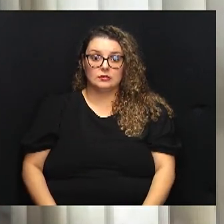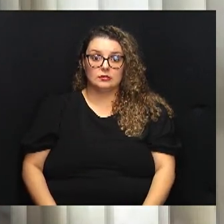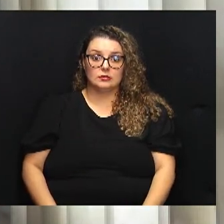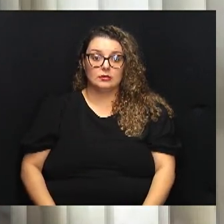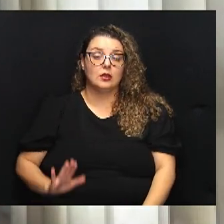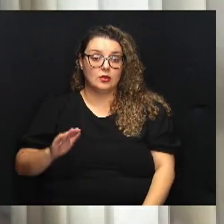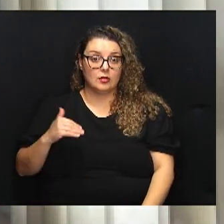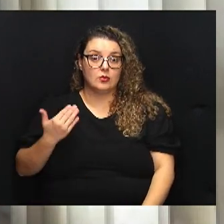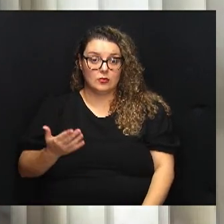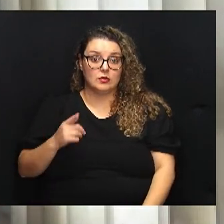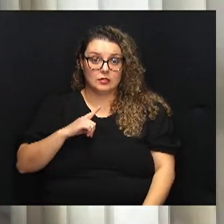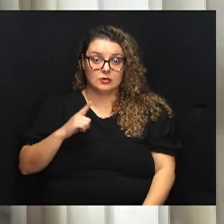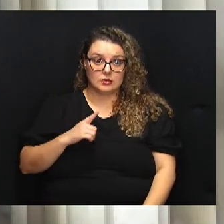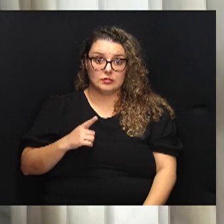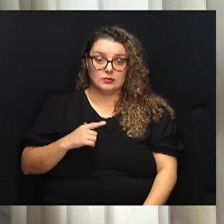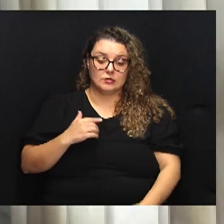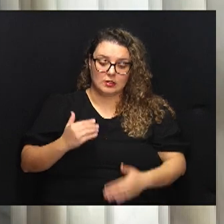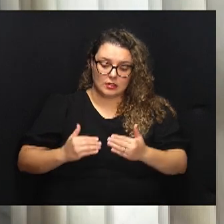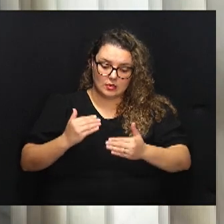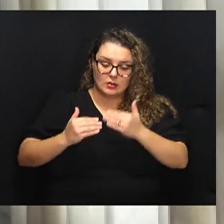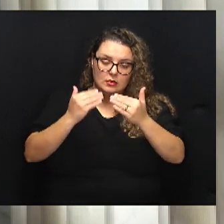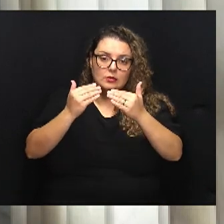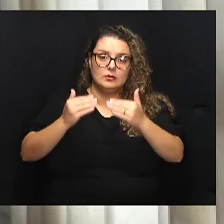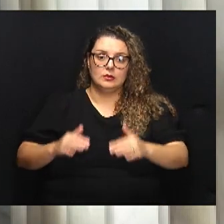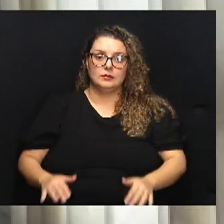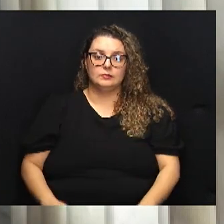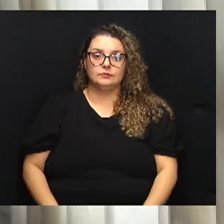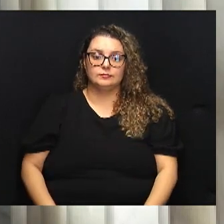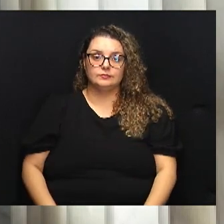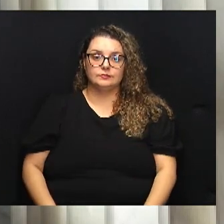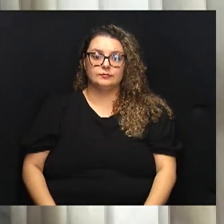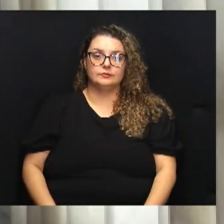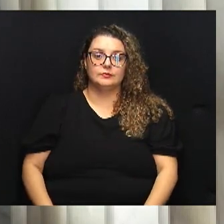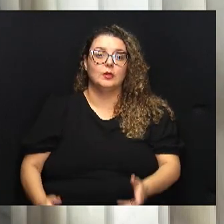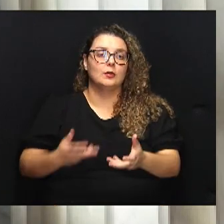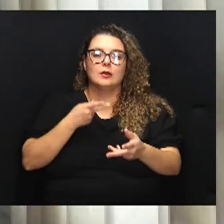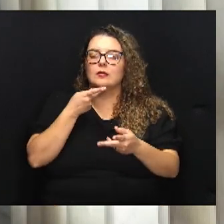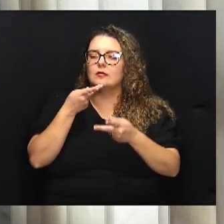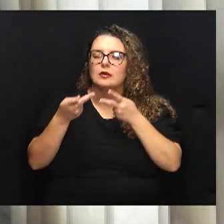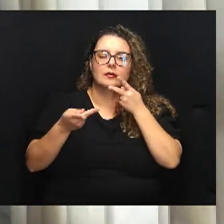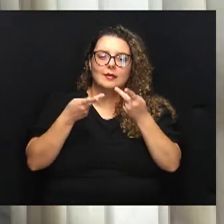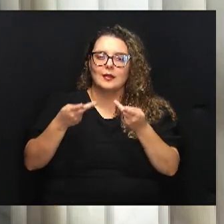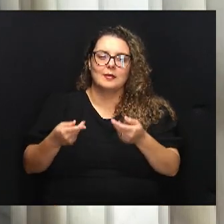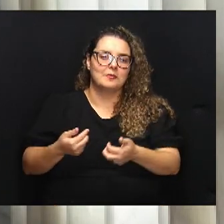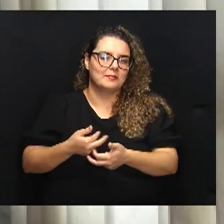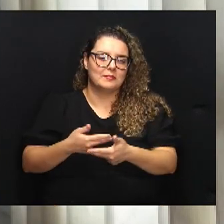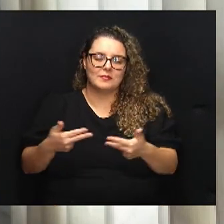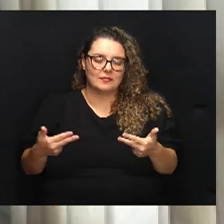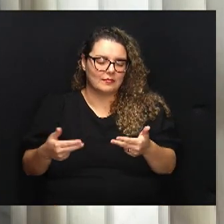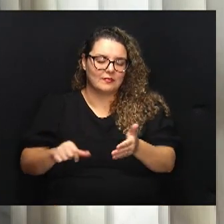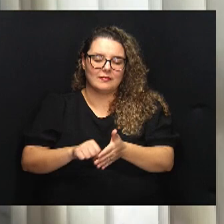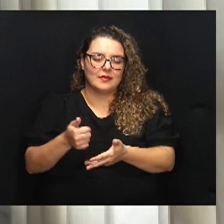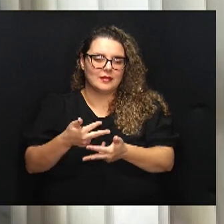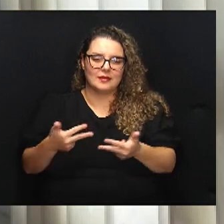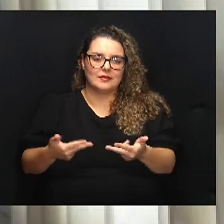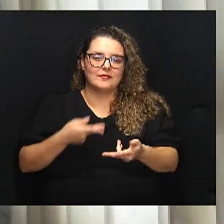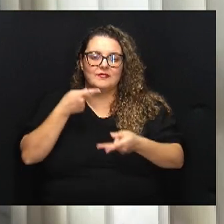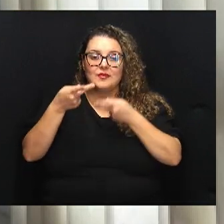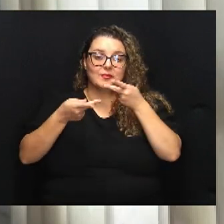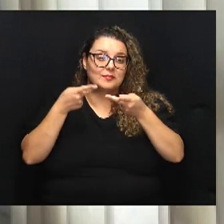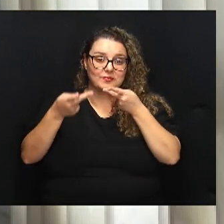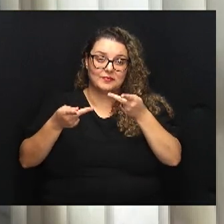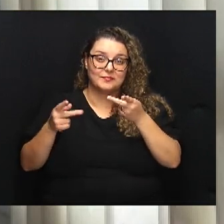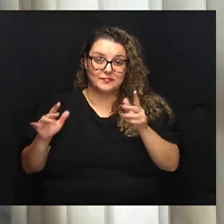Quando eu dei a volta por cima, eu queria falar. A primeira coisa que eu queria era falar, para que as pessoas